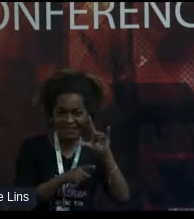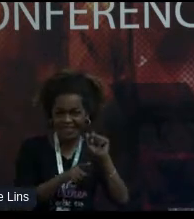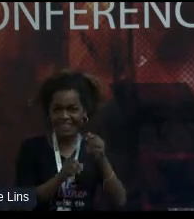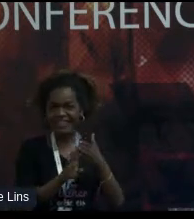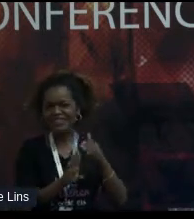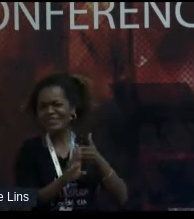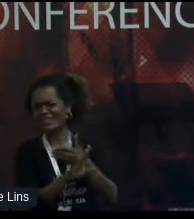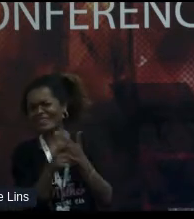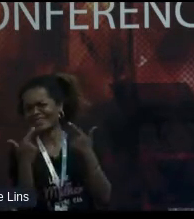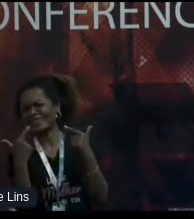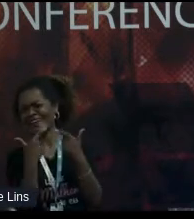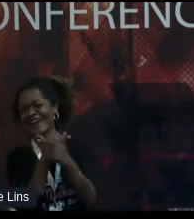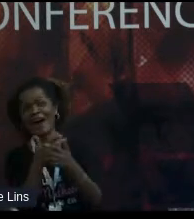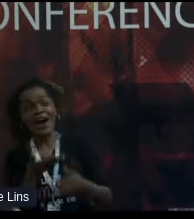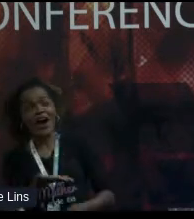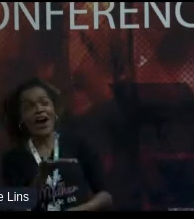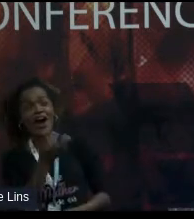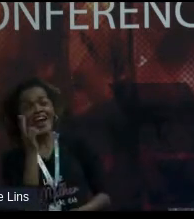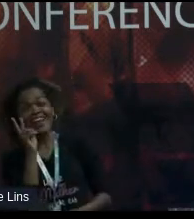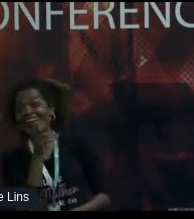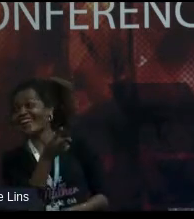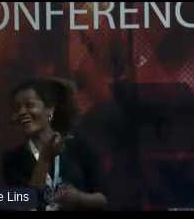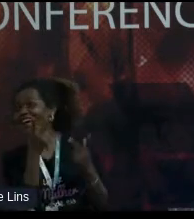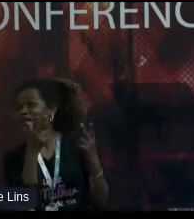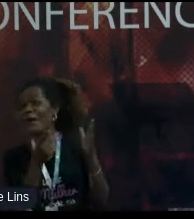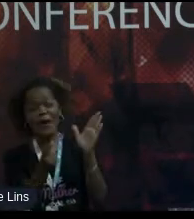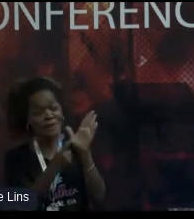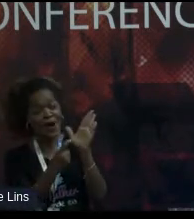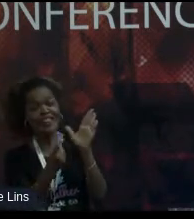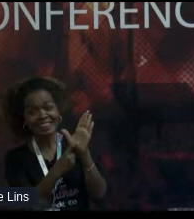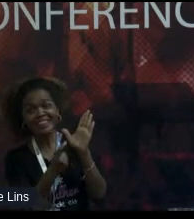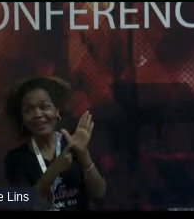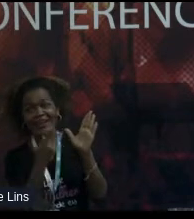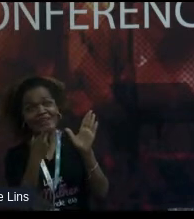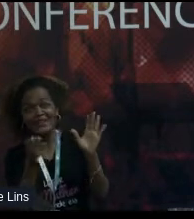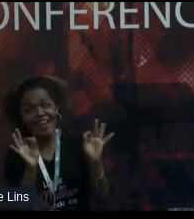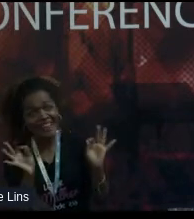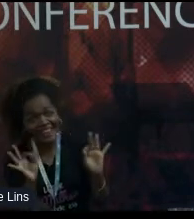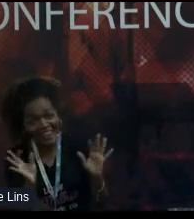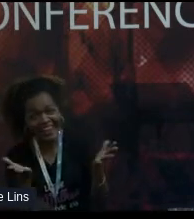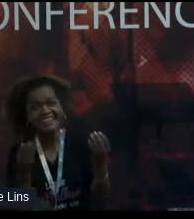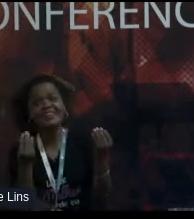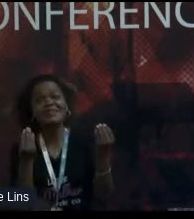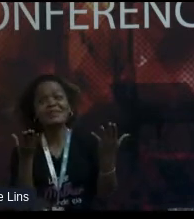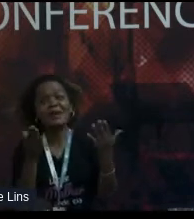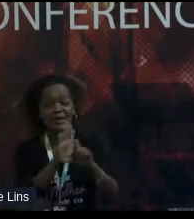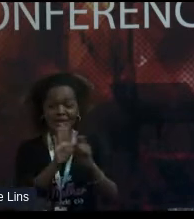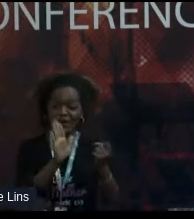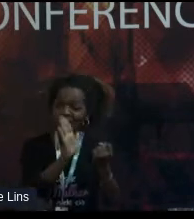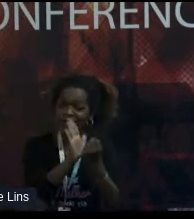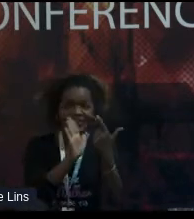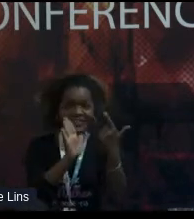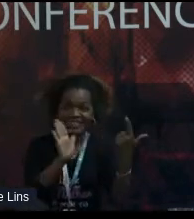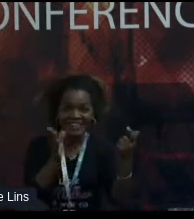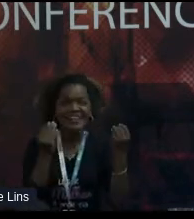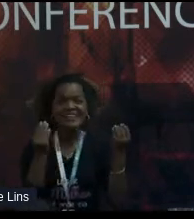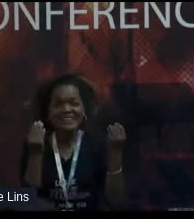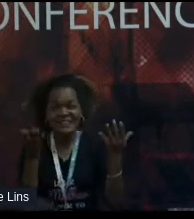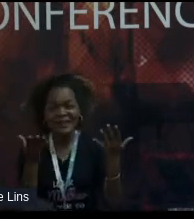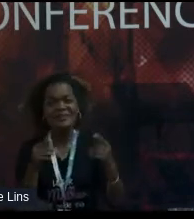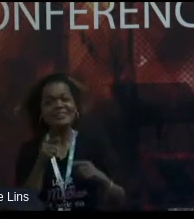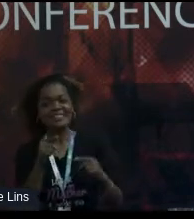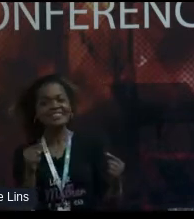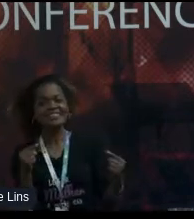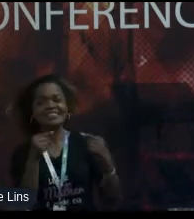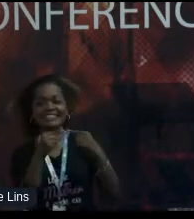brinco. Olha lá, é um botão que não fala, que não sei o que, não está rotulado, olha o nosso teste dando certo. É isso